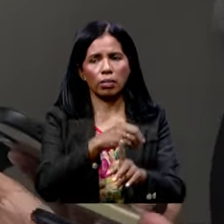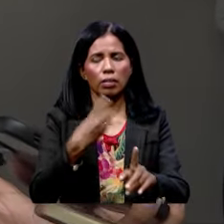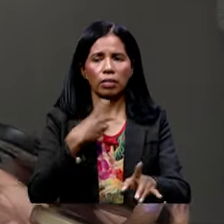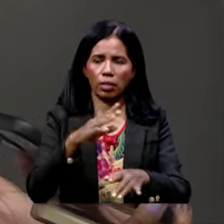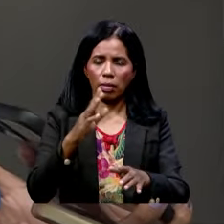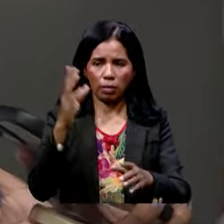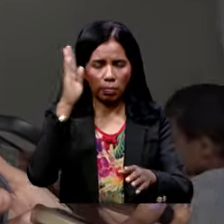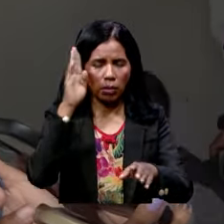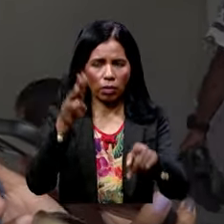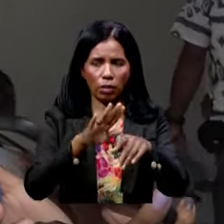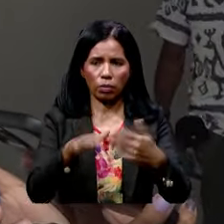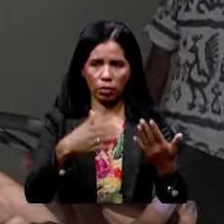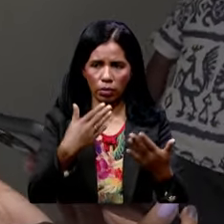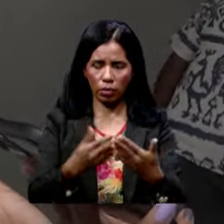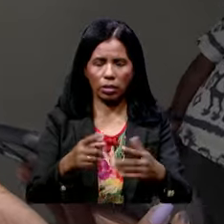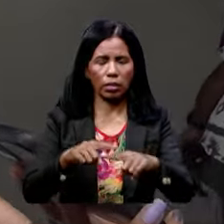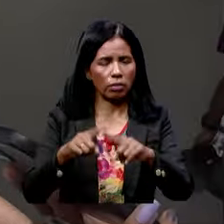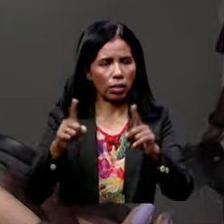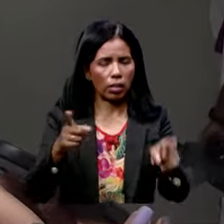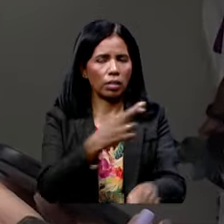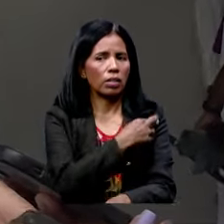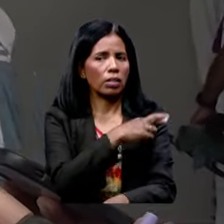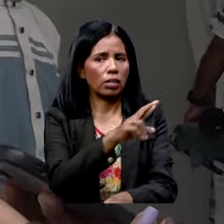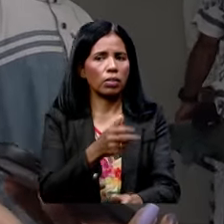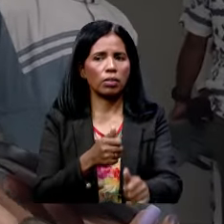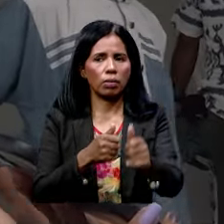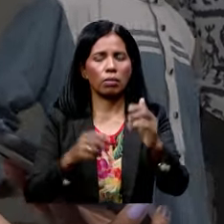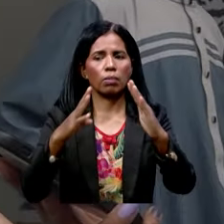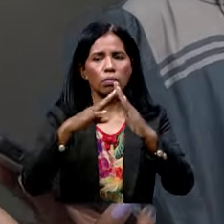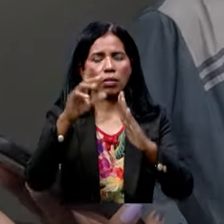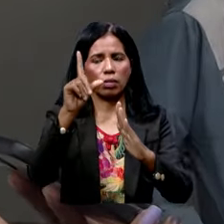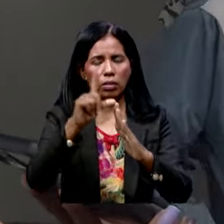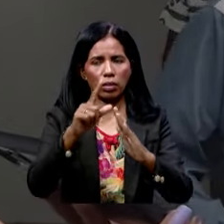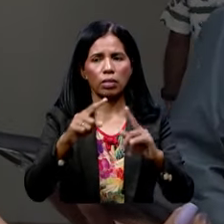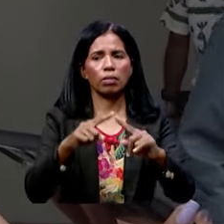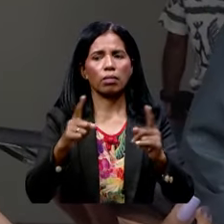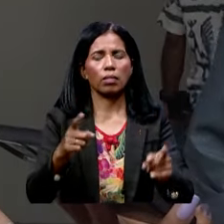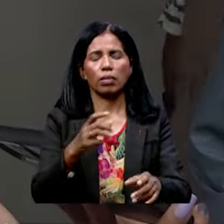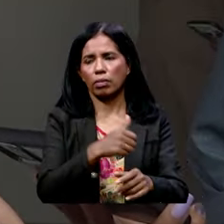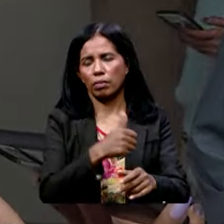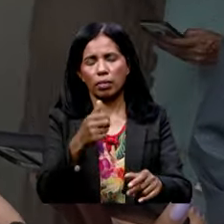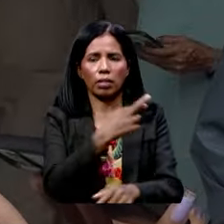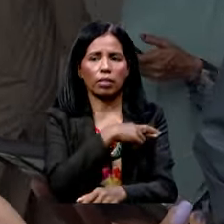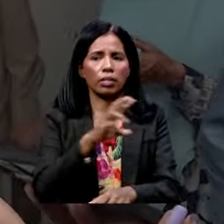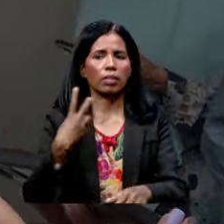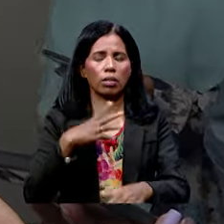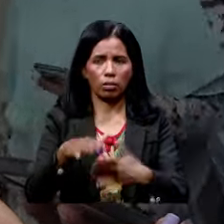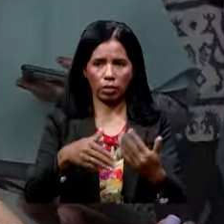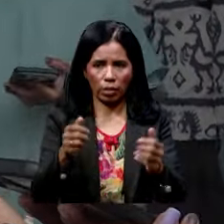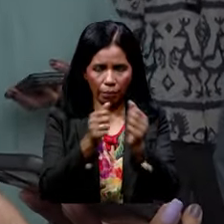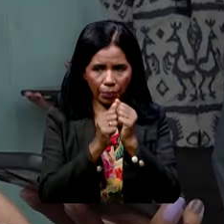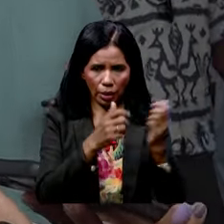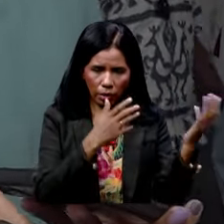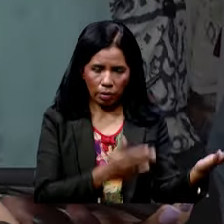tu, bela di bresa ini, balu fiar tuir adat, tuir lisan, umalulik, uing-uing, balu fiar religion, itu tu hamutuk, atau